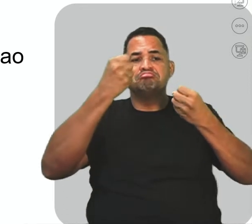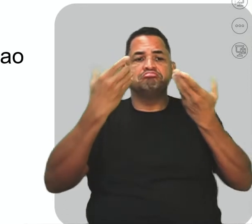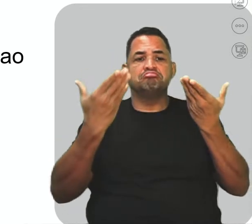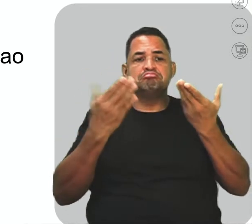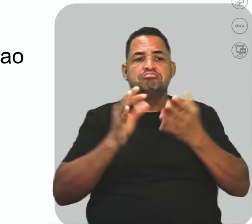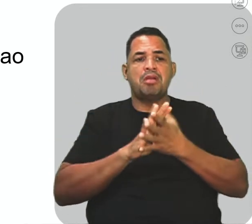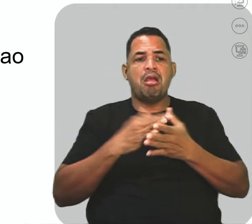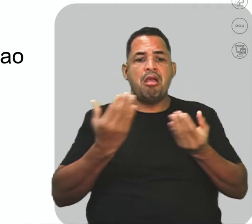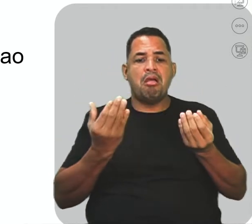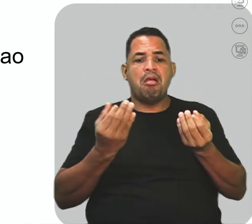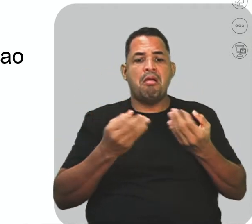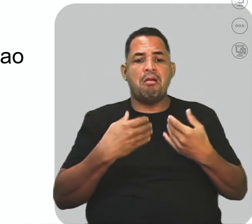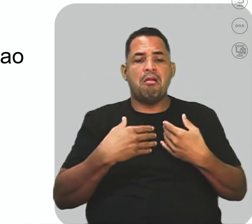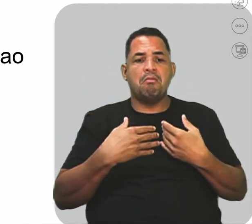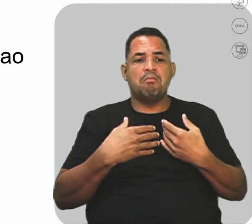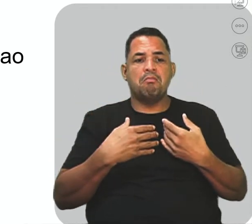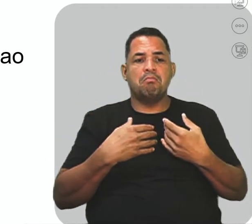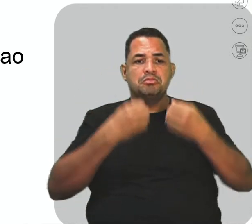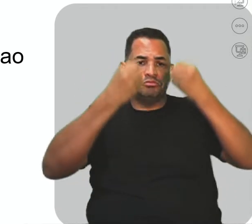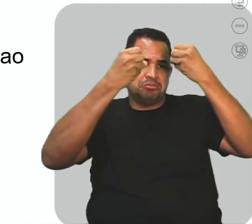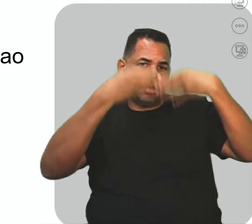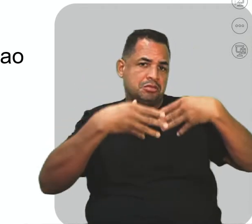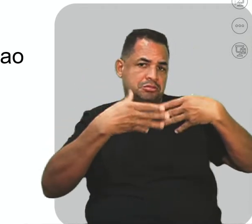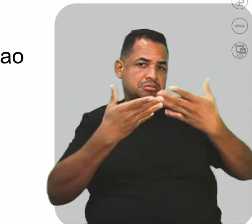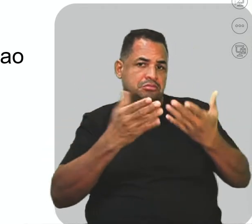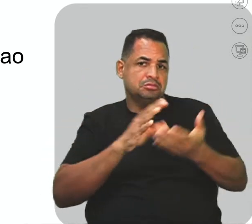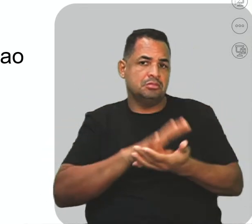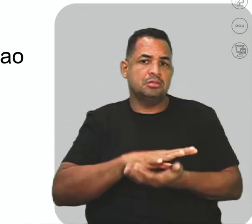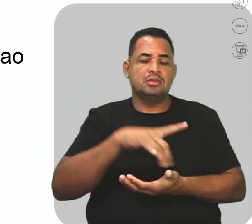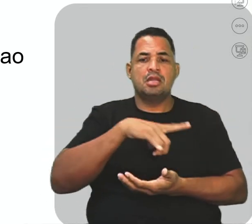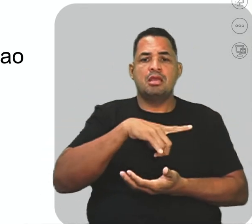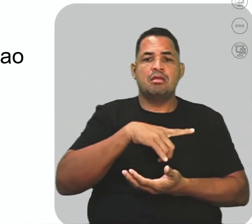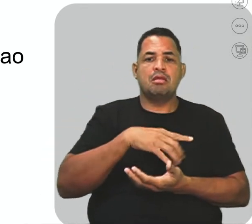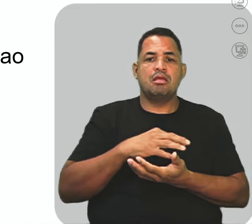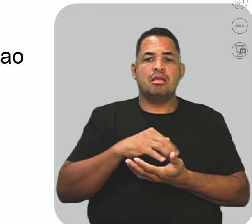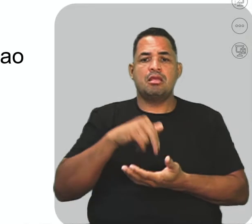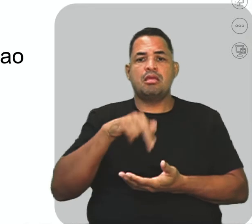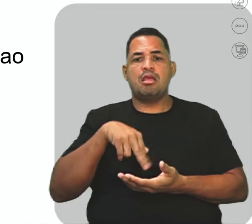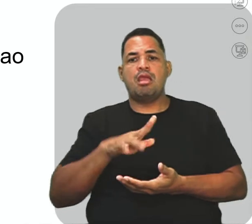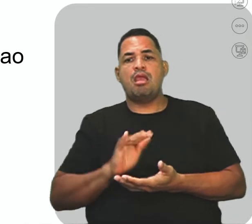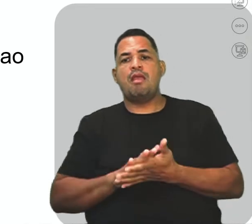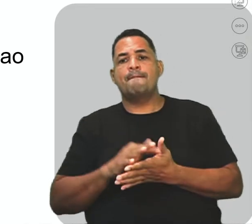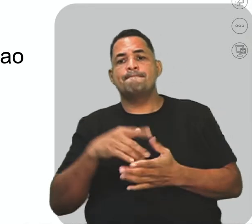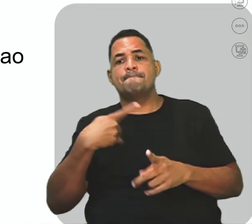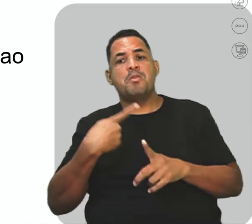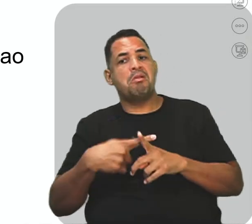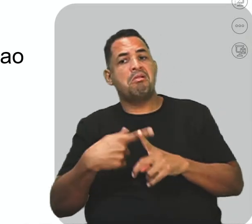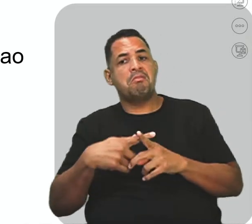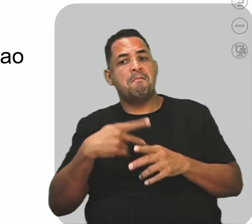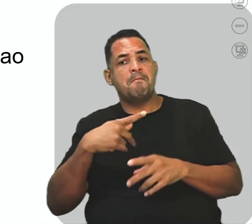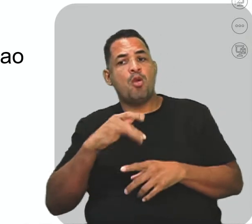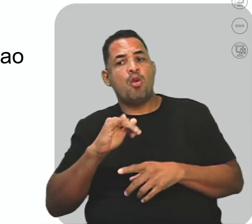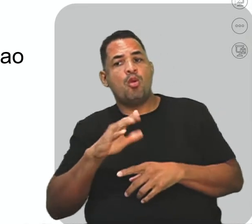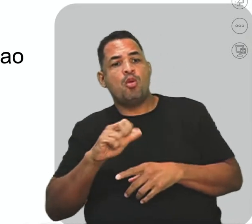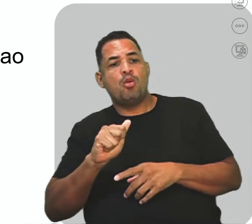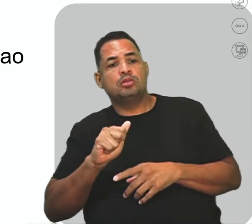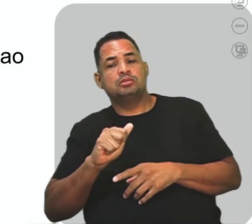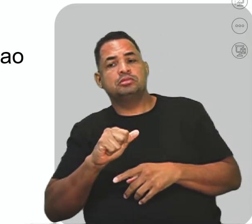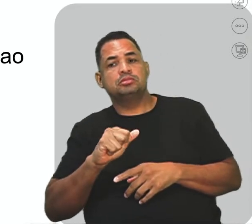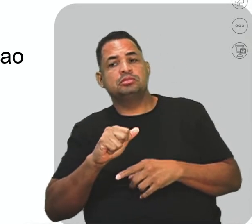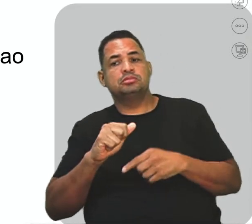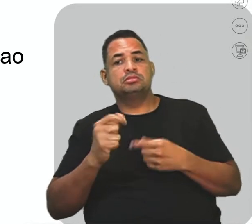de justificativa. Nós temos a conjunção que, porque, pois, esse